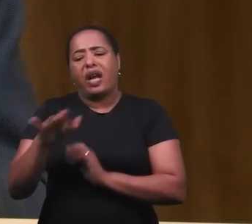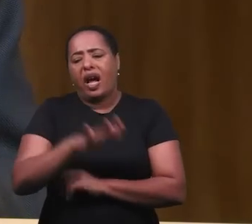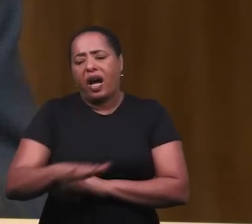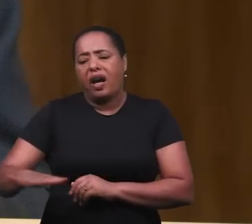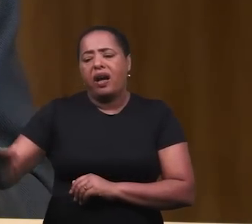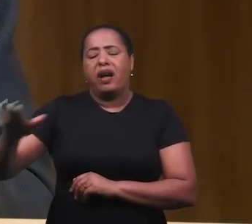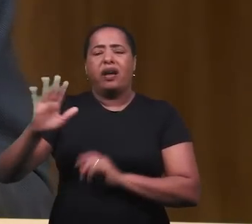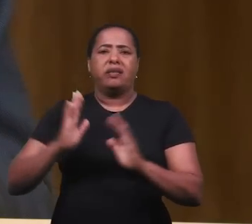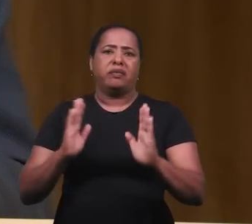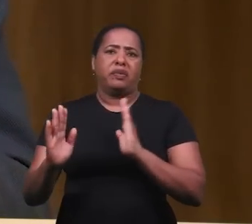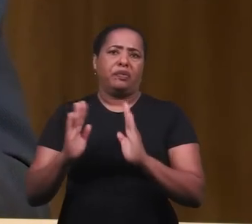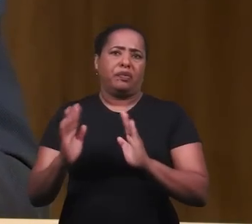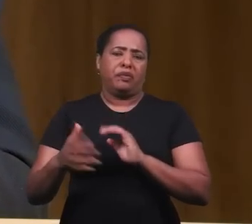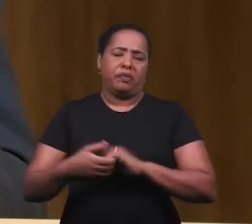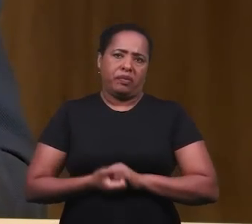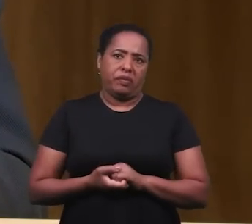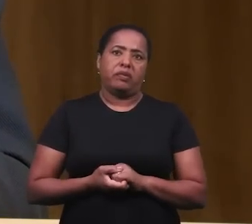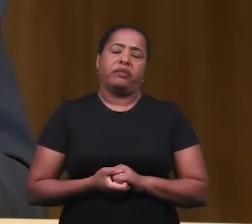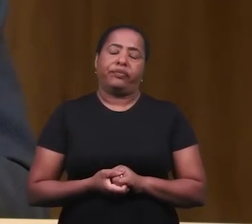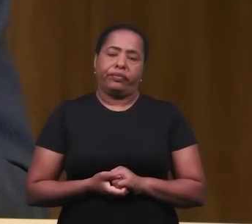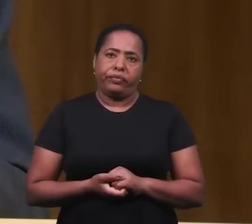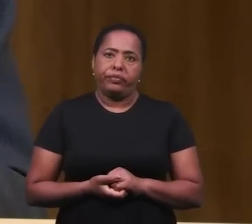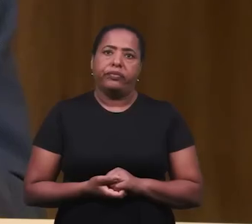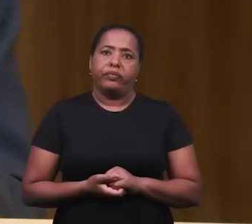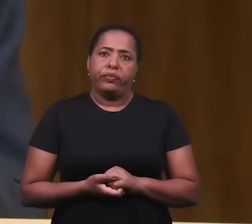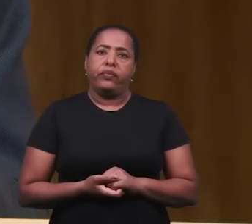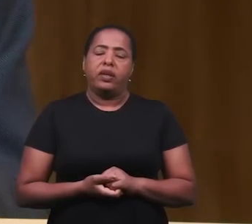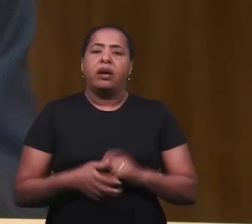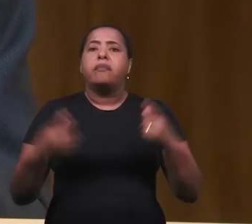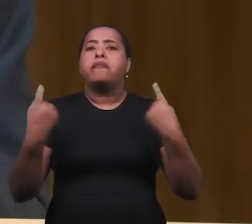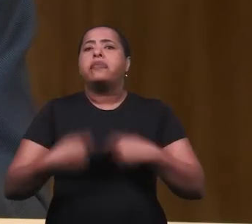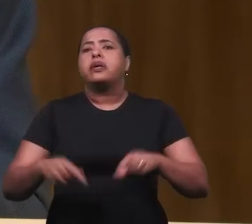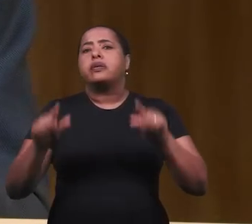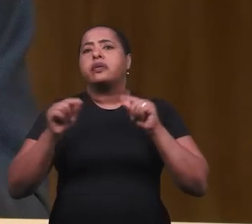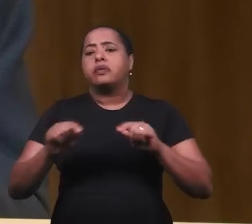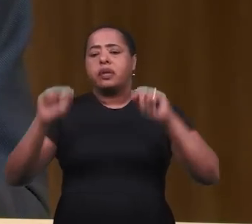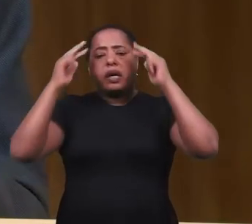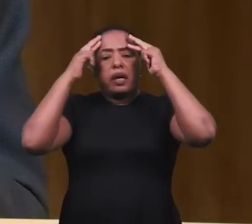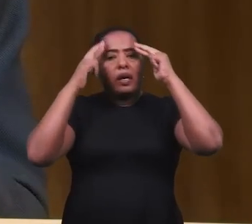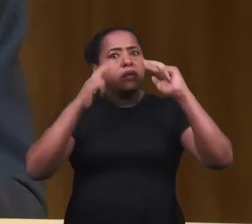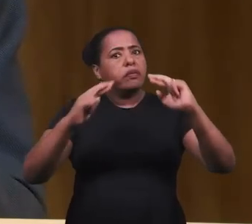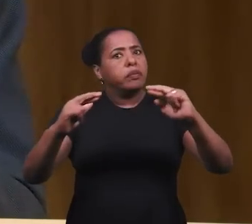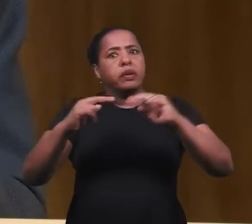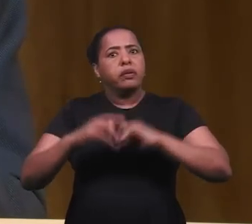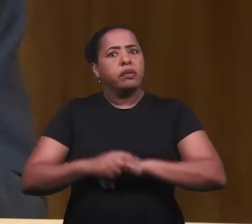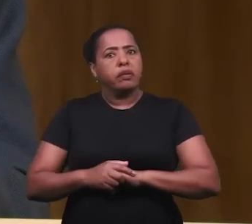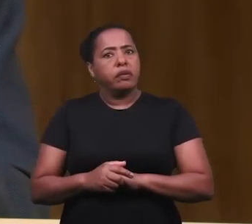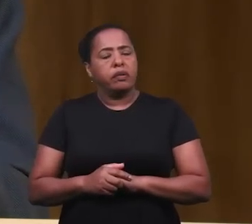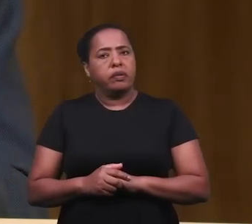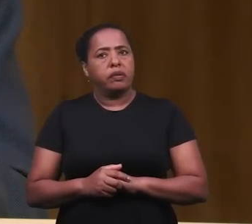Então, isso é roubar a infância dela. Isso é antecipar uma coisa que não está na hora.